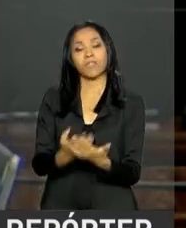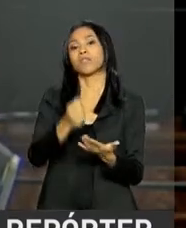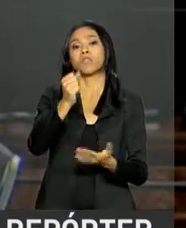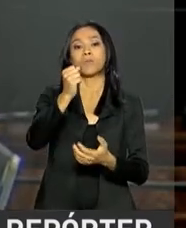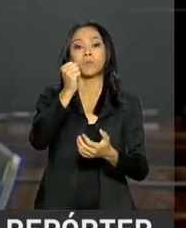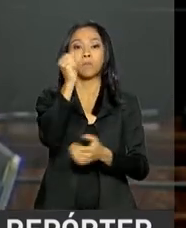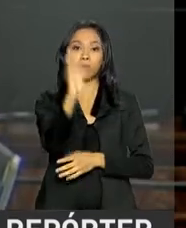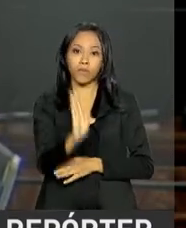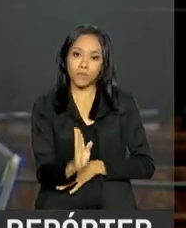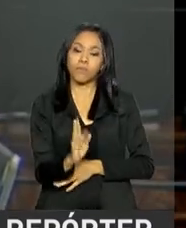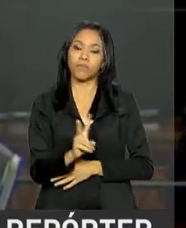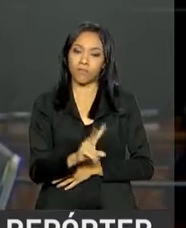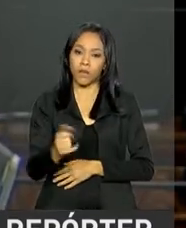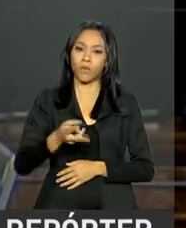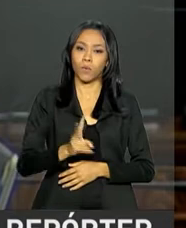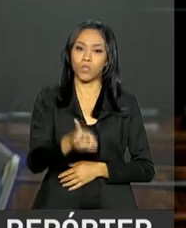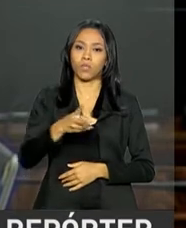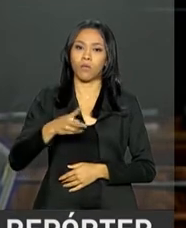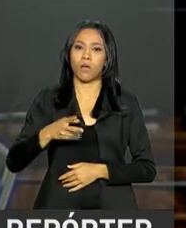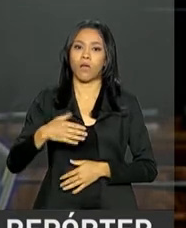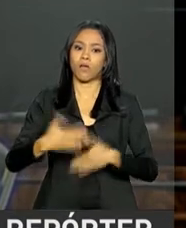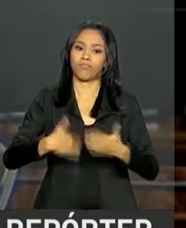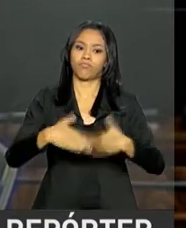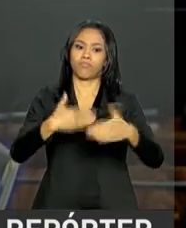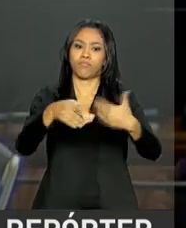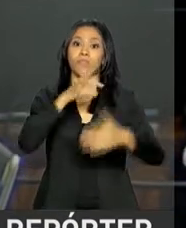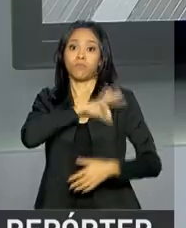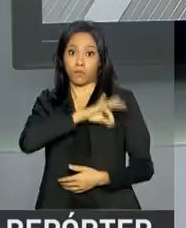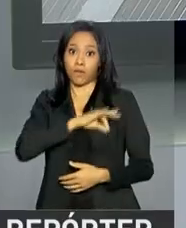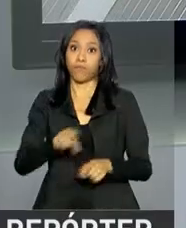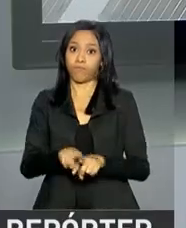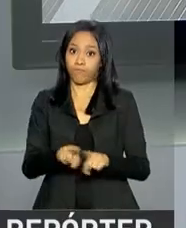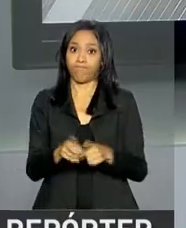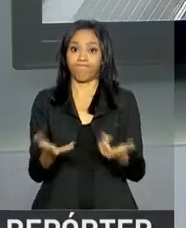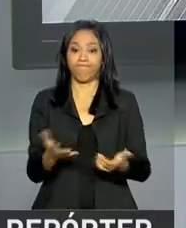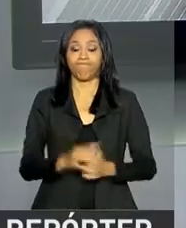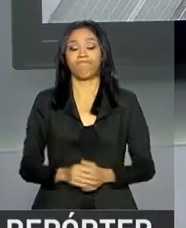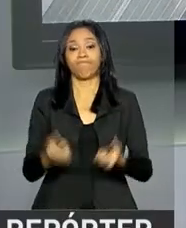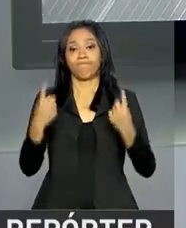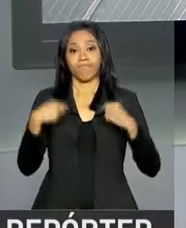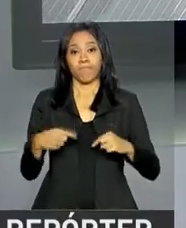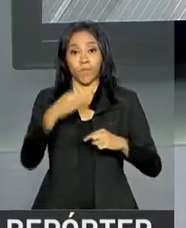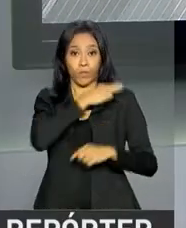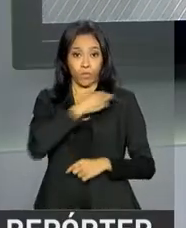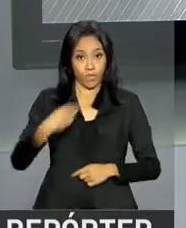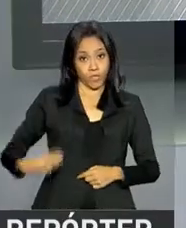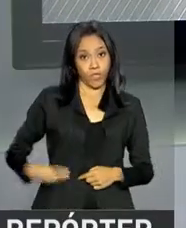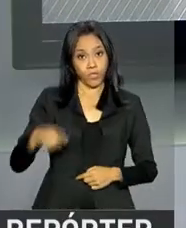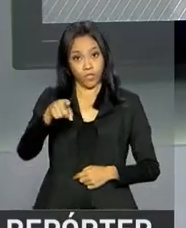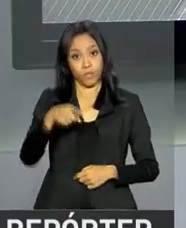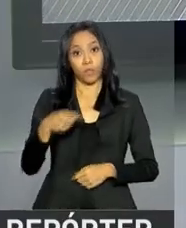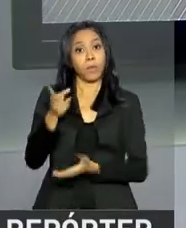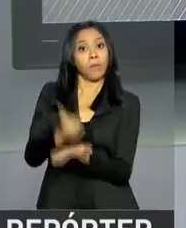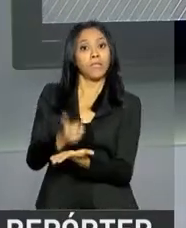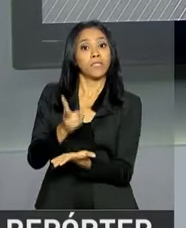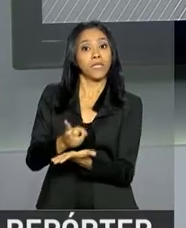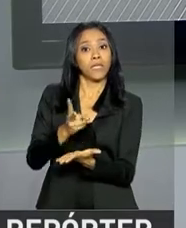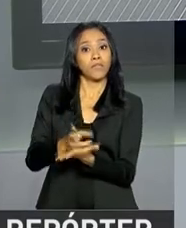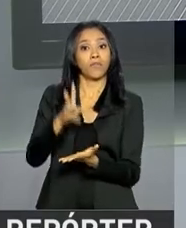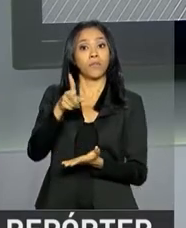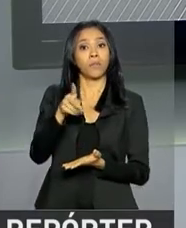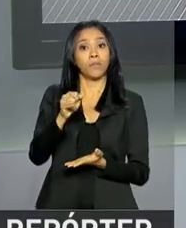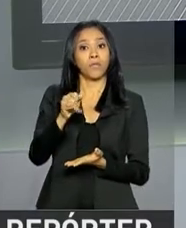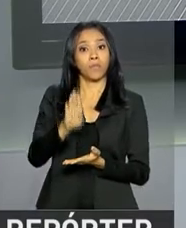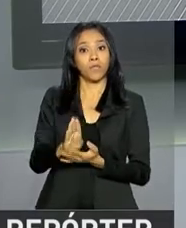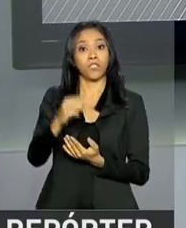vai continuar a crescer que ainda vai continuar crescendo o ministro henrique meirelles manteve a estimativa de alta do pib de